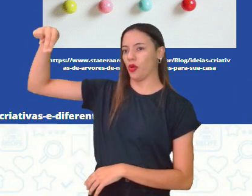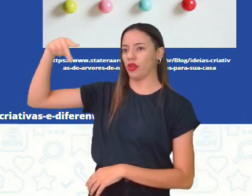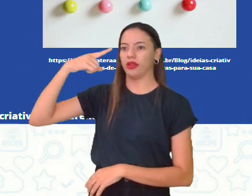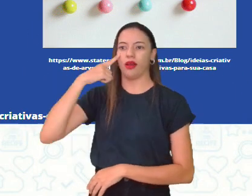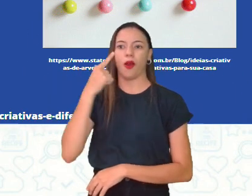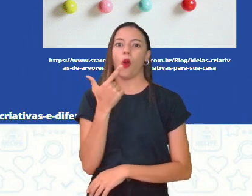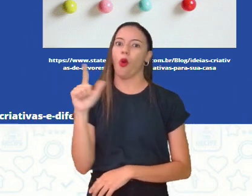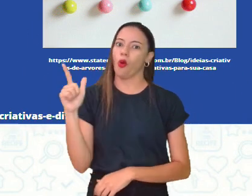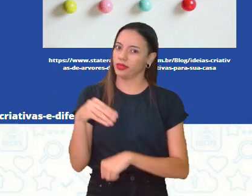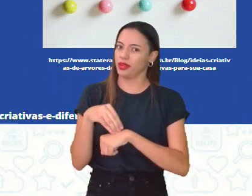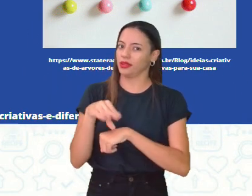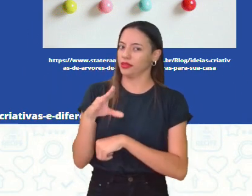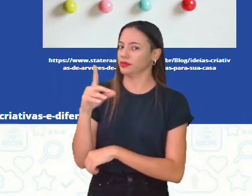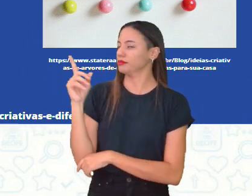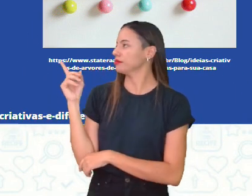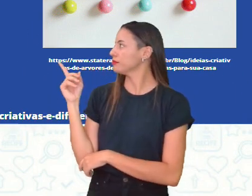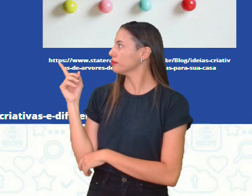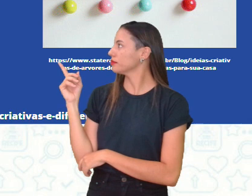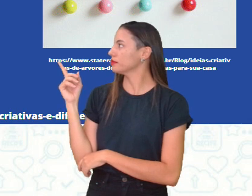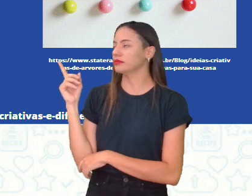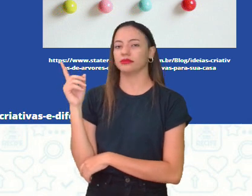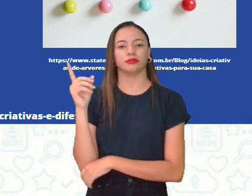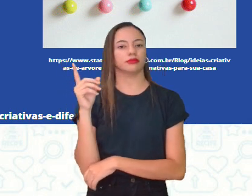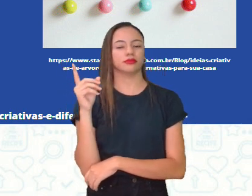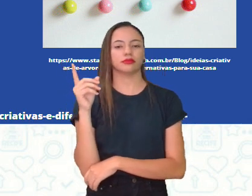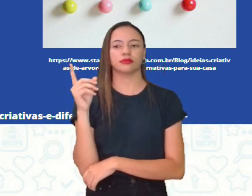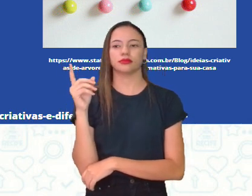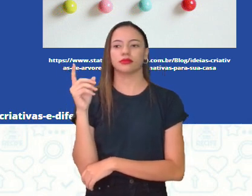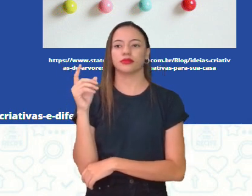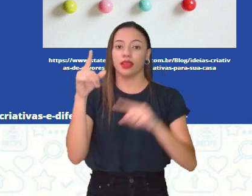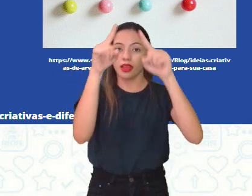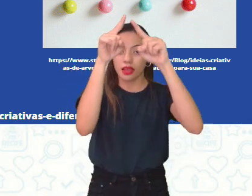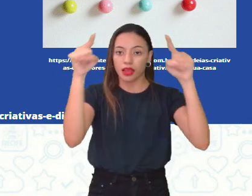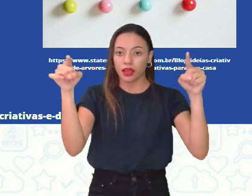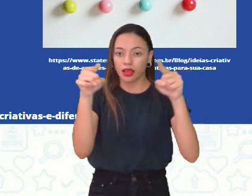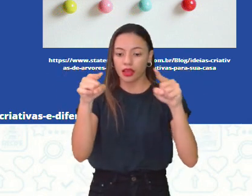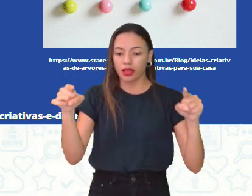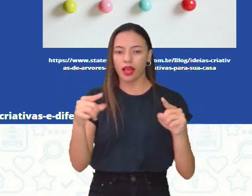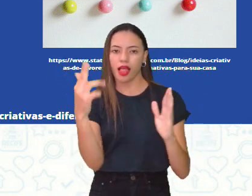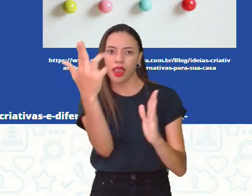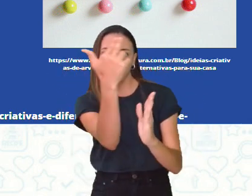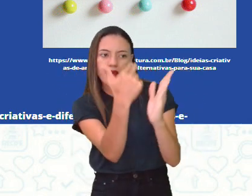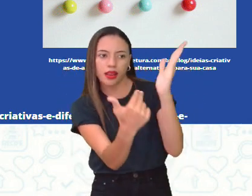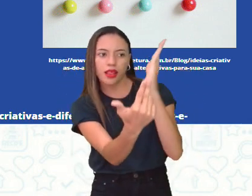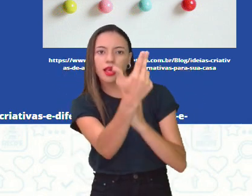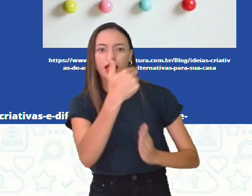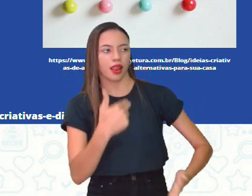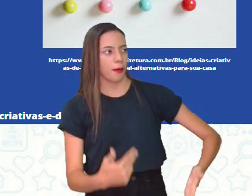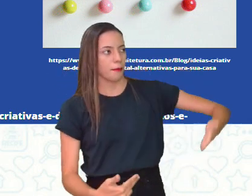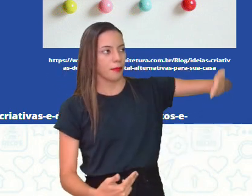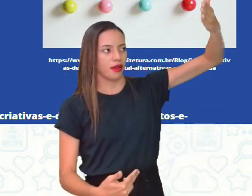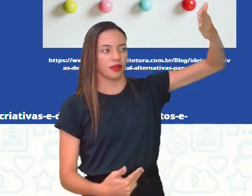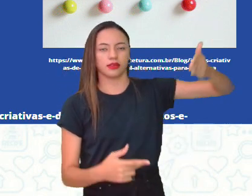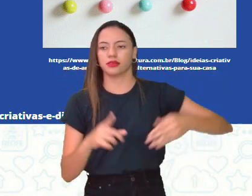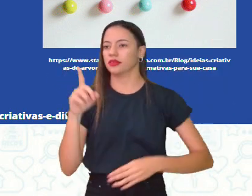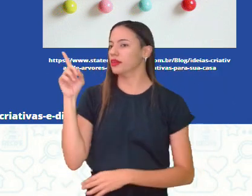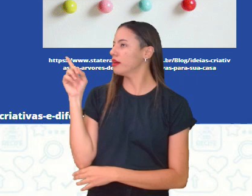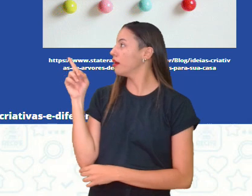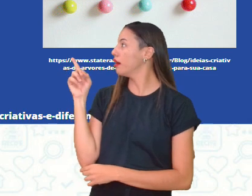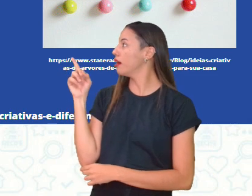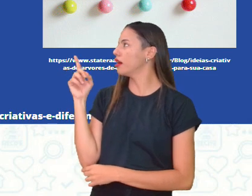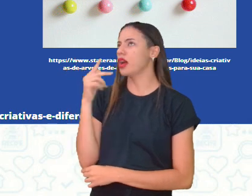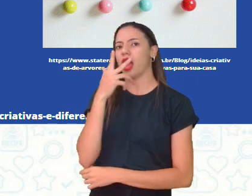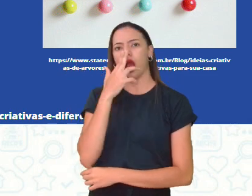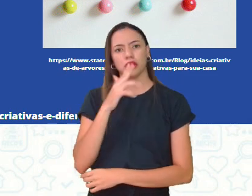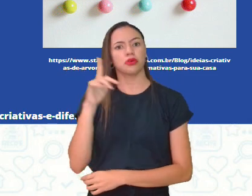outra sugestão, que aí, ó, árvores desenhadas na parede. Veja aquela ali com fita, acho que dá para